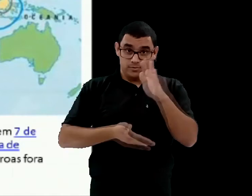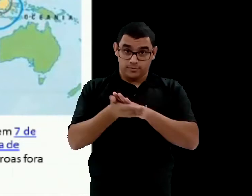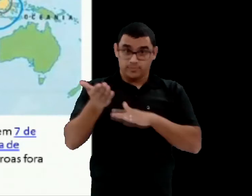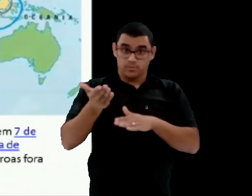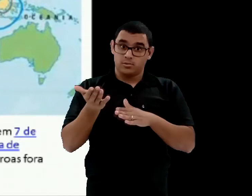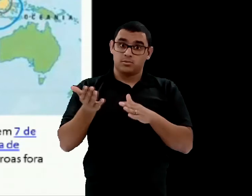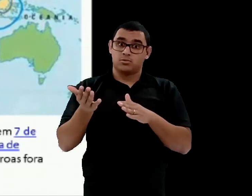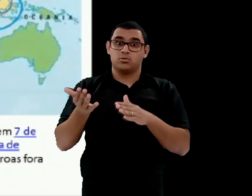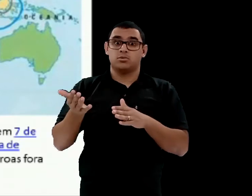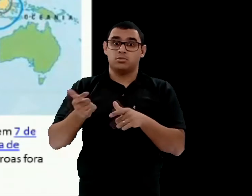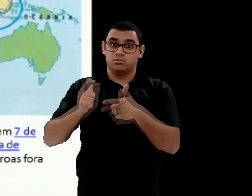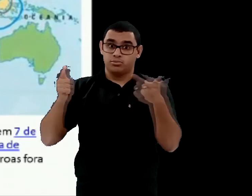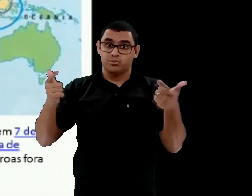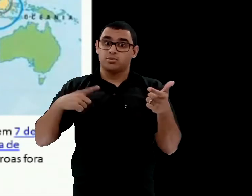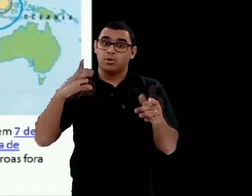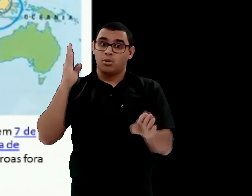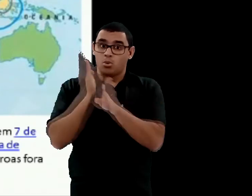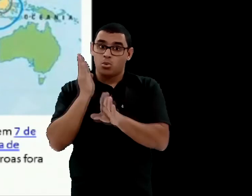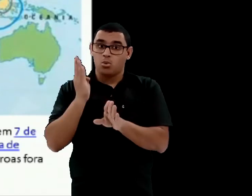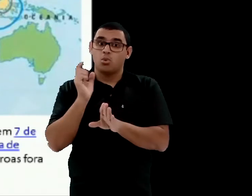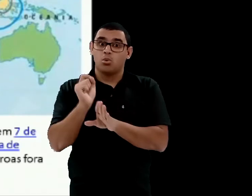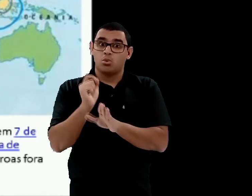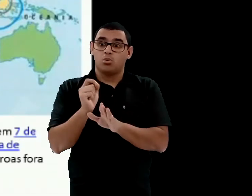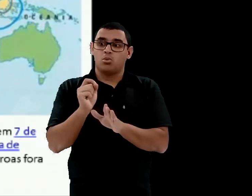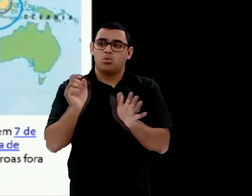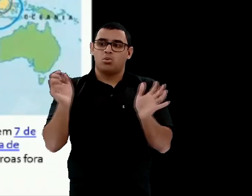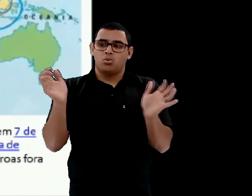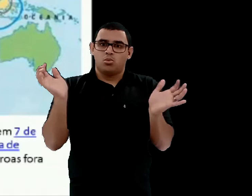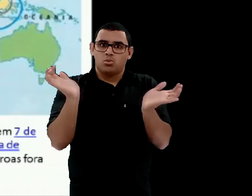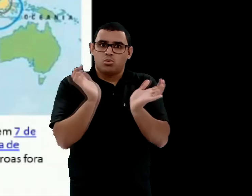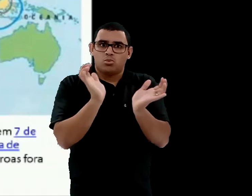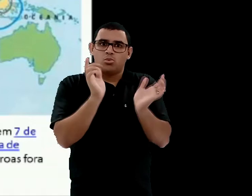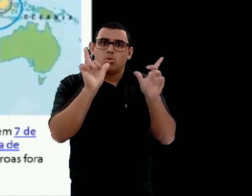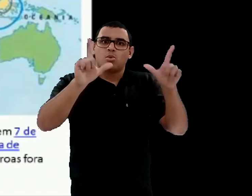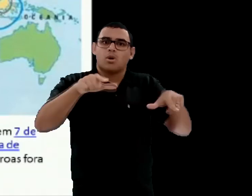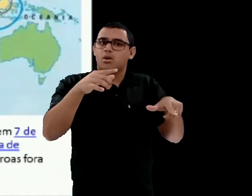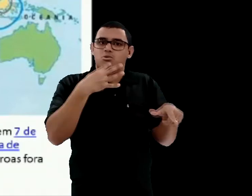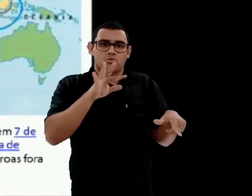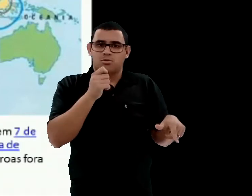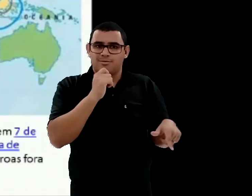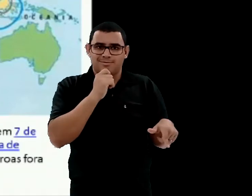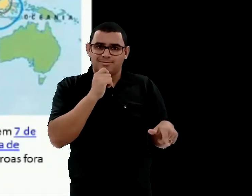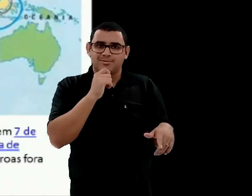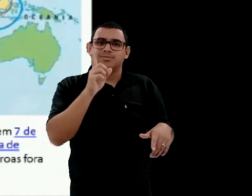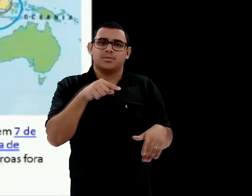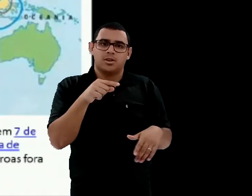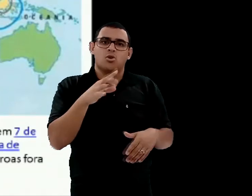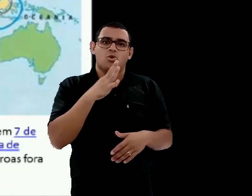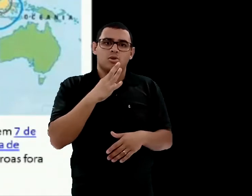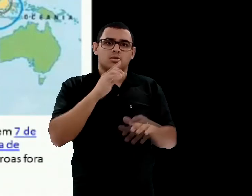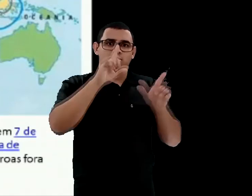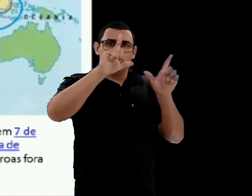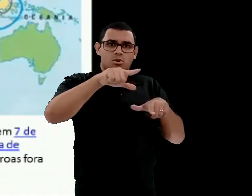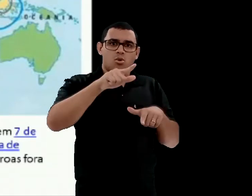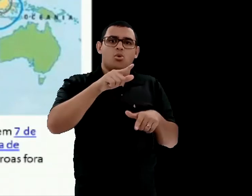grandes navegações, eles encontraram um continente que eles desconheciam,